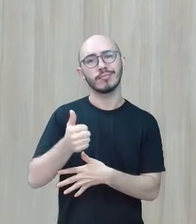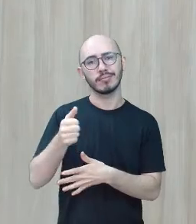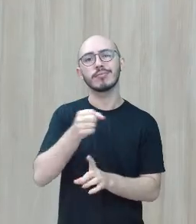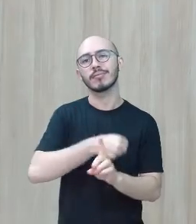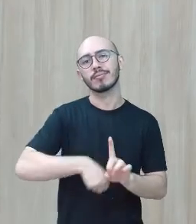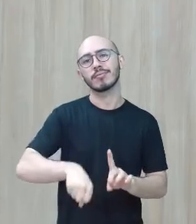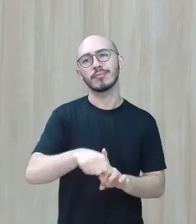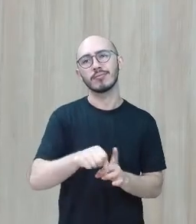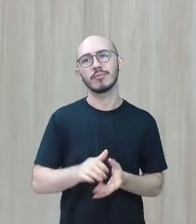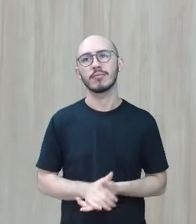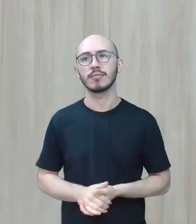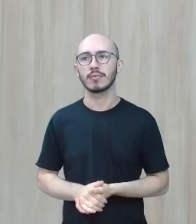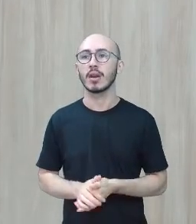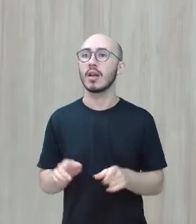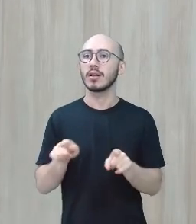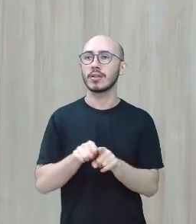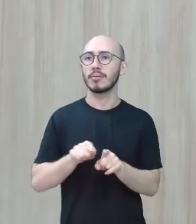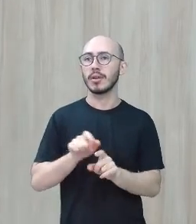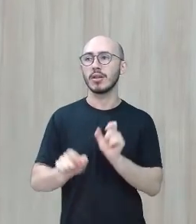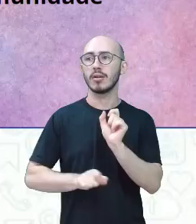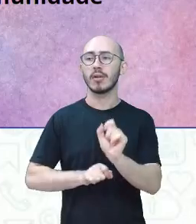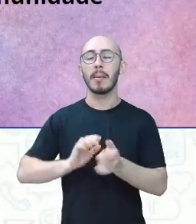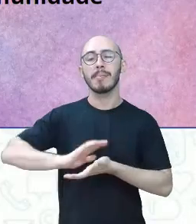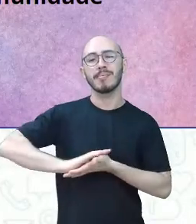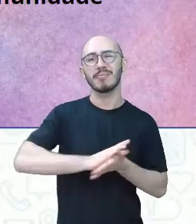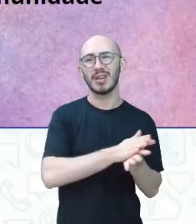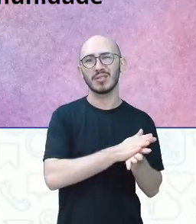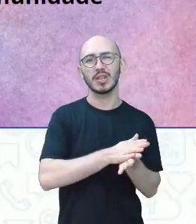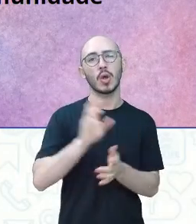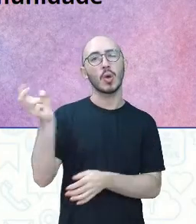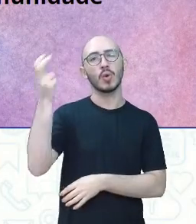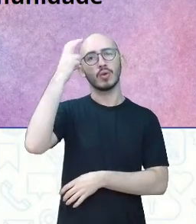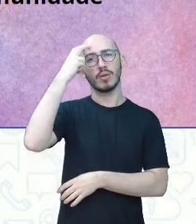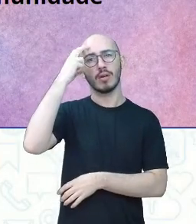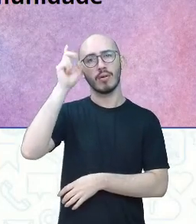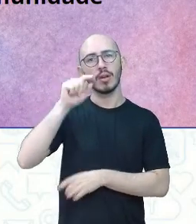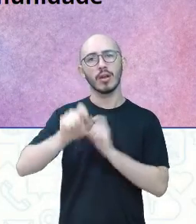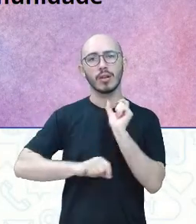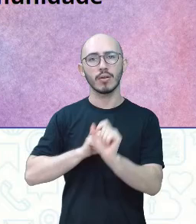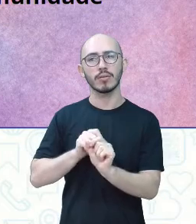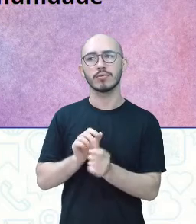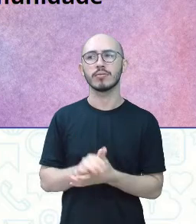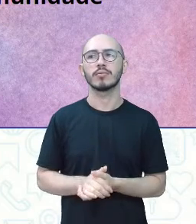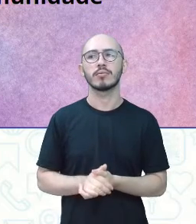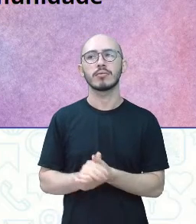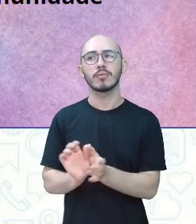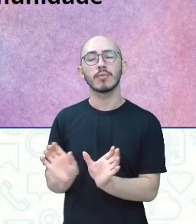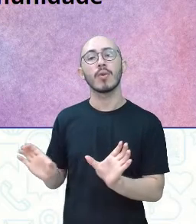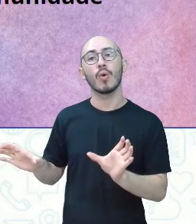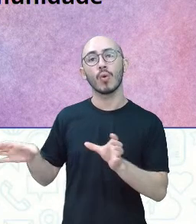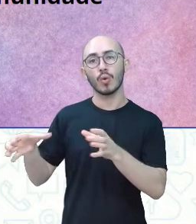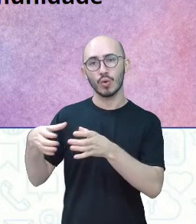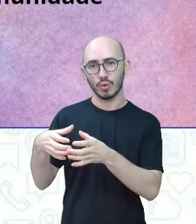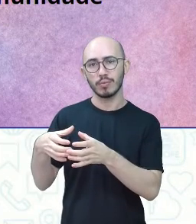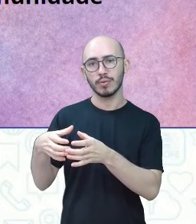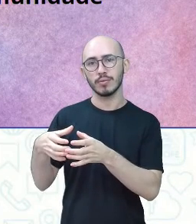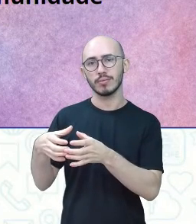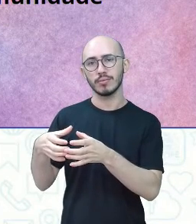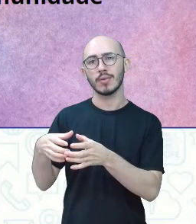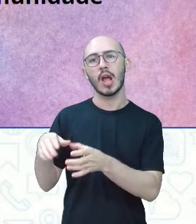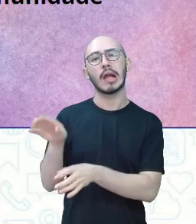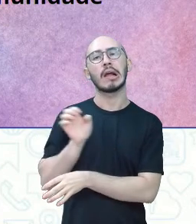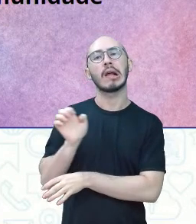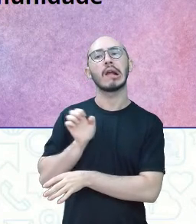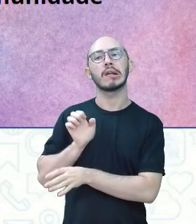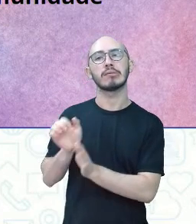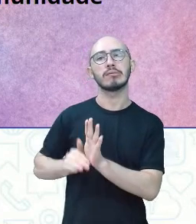né? Também tem a questão do preconceito cultural, que é quando parte da elite cultural e intelectual do